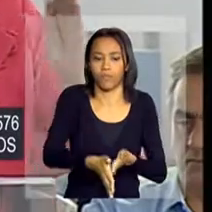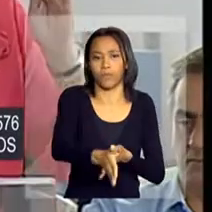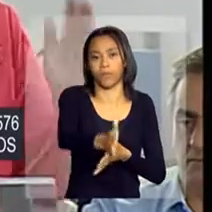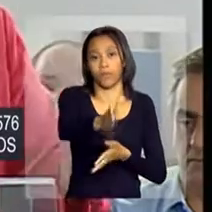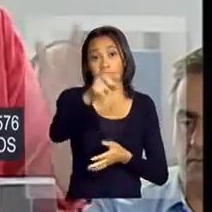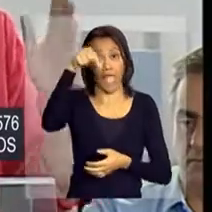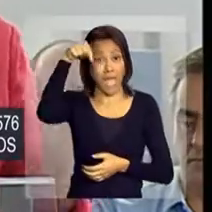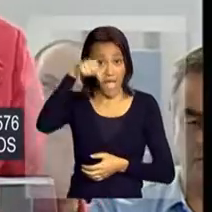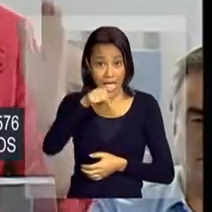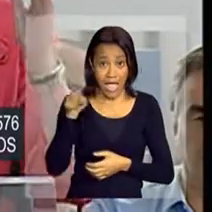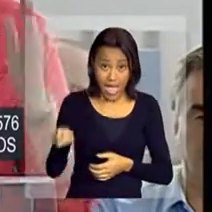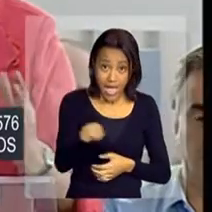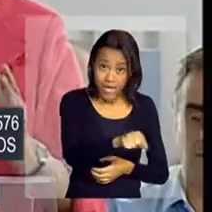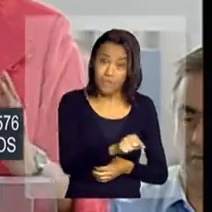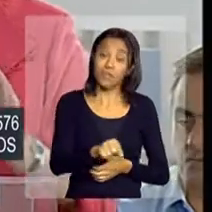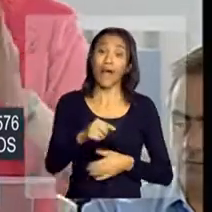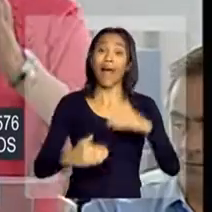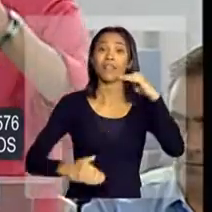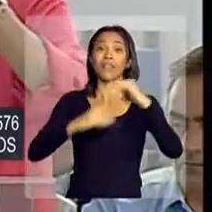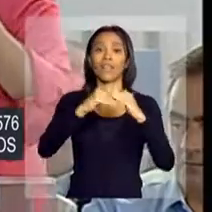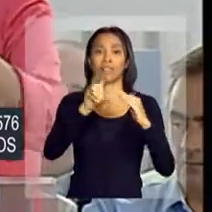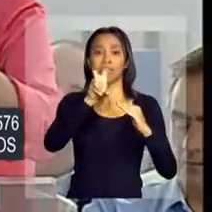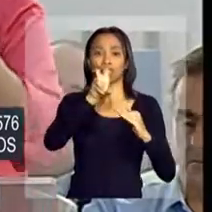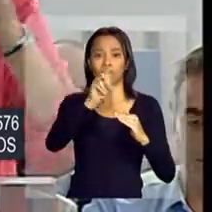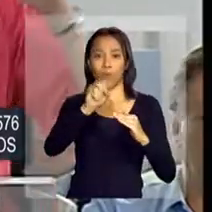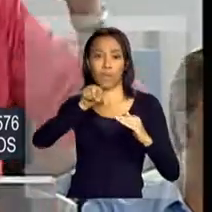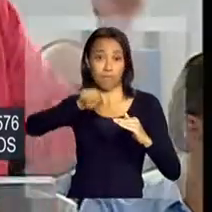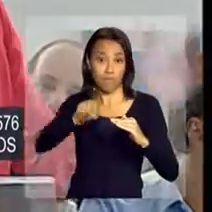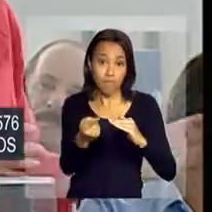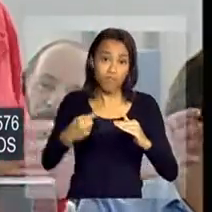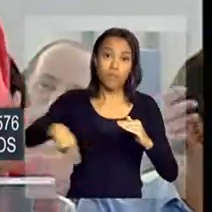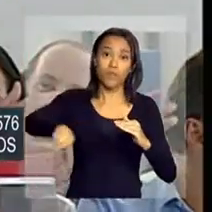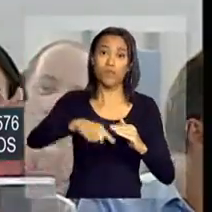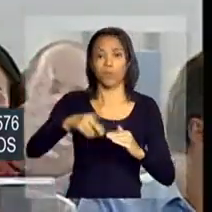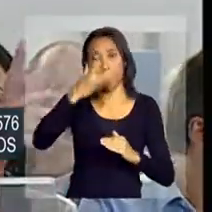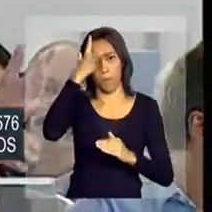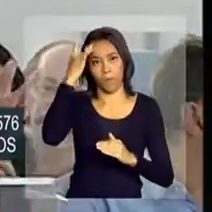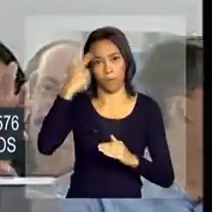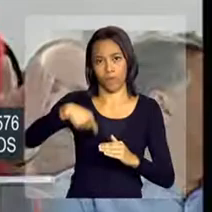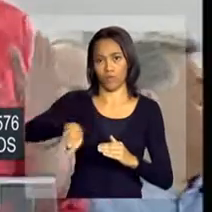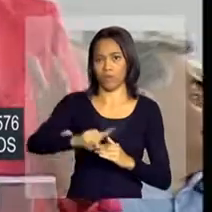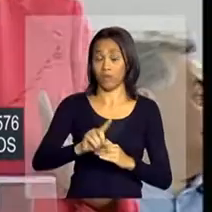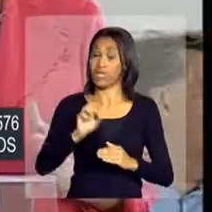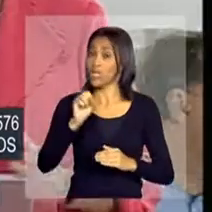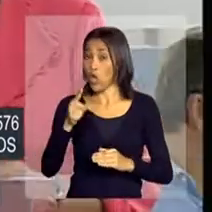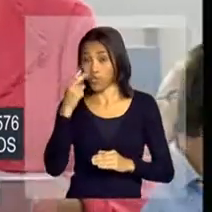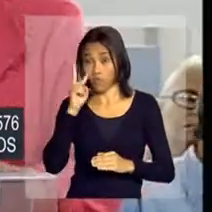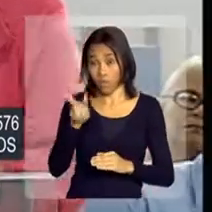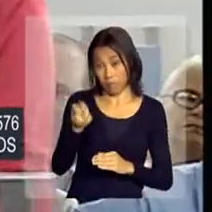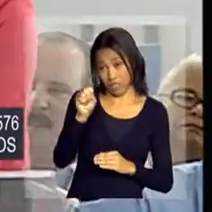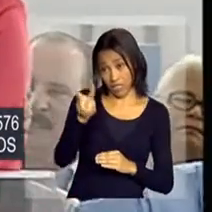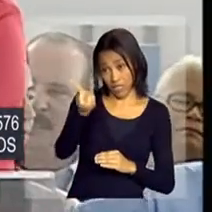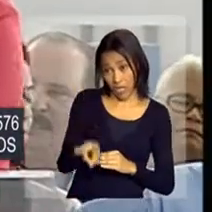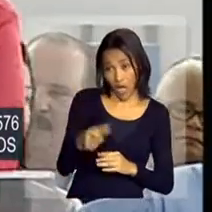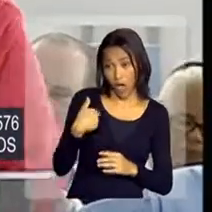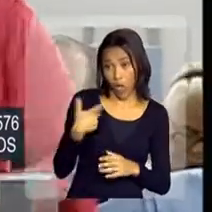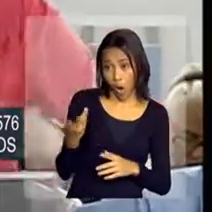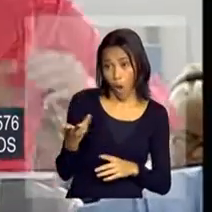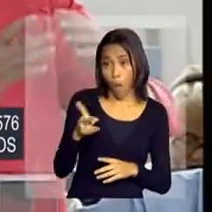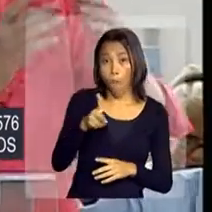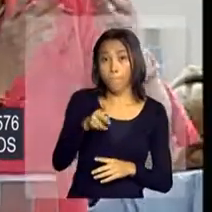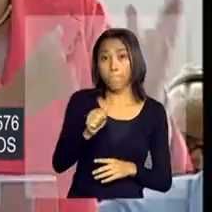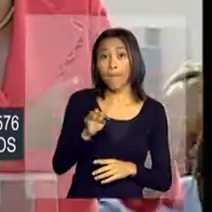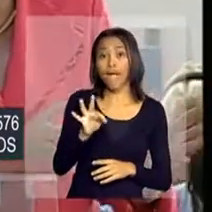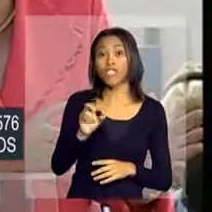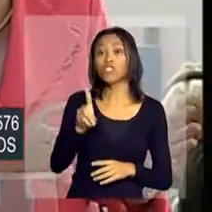até 50 mil habitantes. É para eles, nós não olhamos se o prefeito é de que partido,